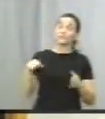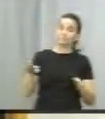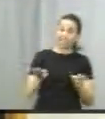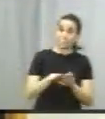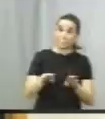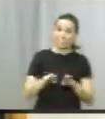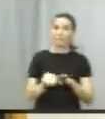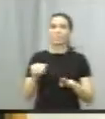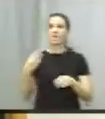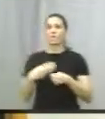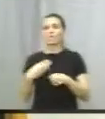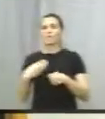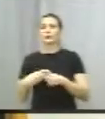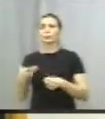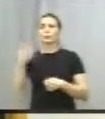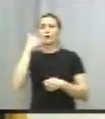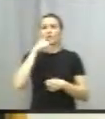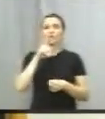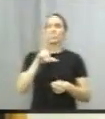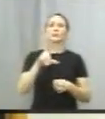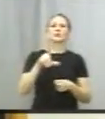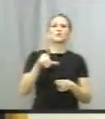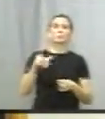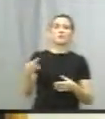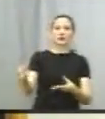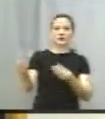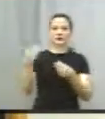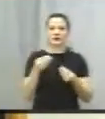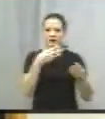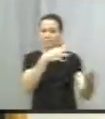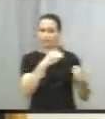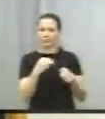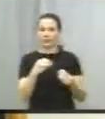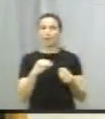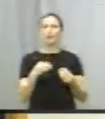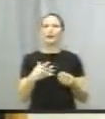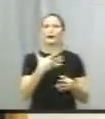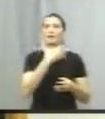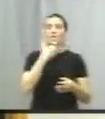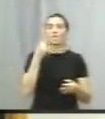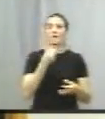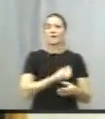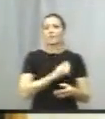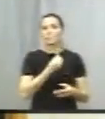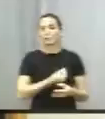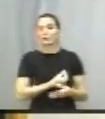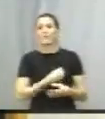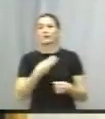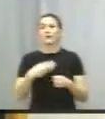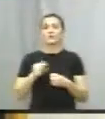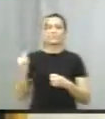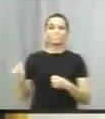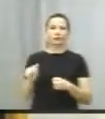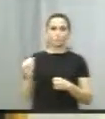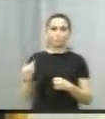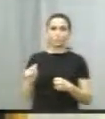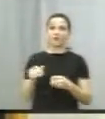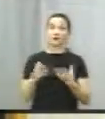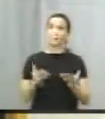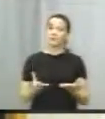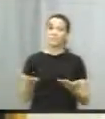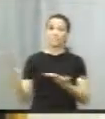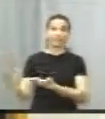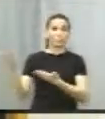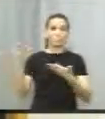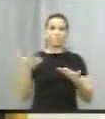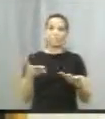esse benefício. É emprego. É qualidade de vida, com certeza, acrescentada para a nossa cidade. Quero fazer um